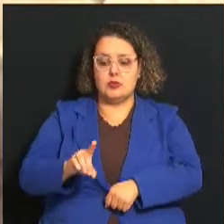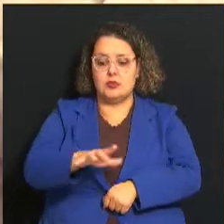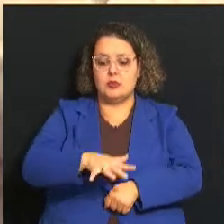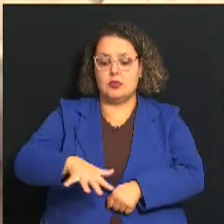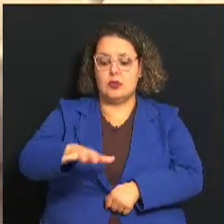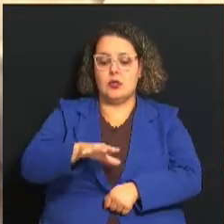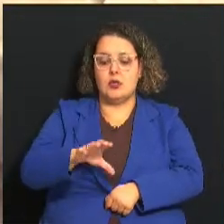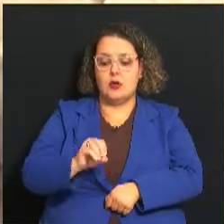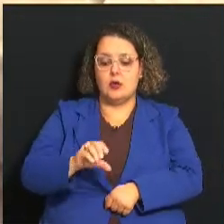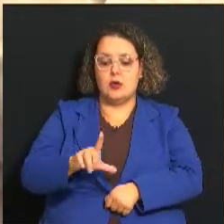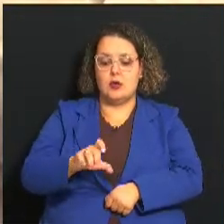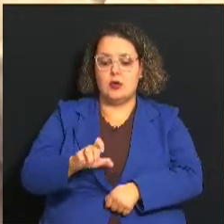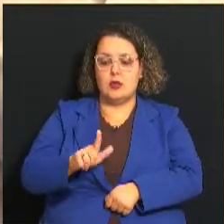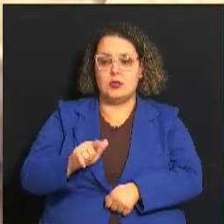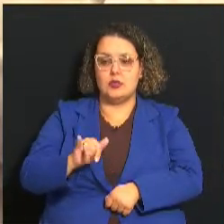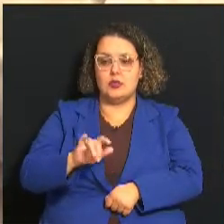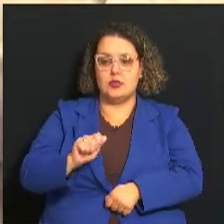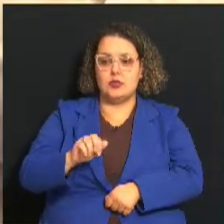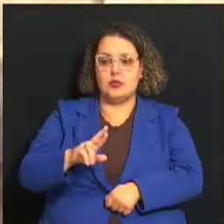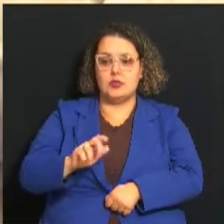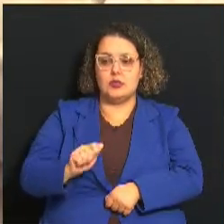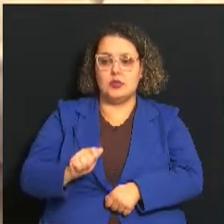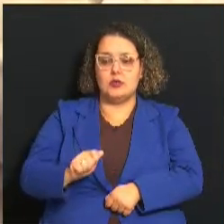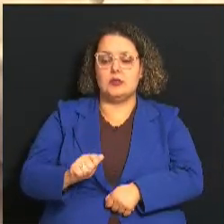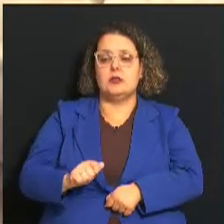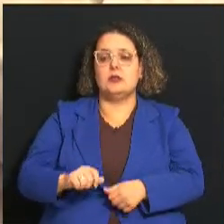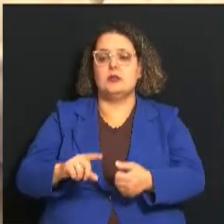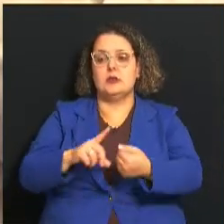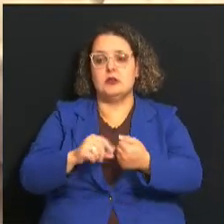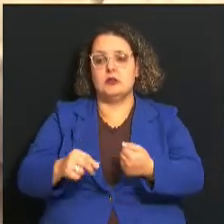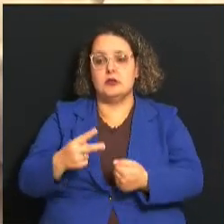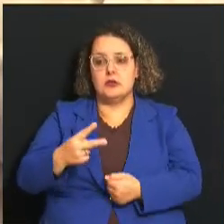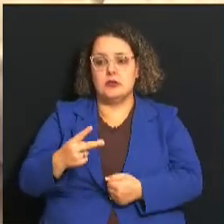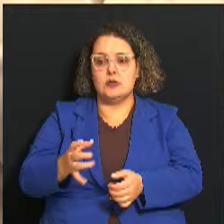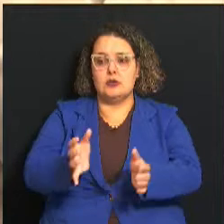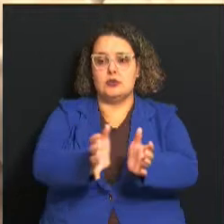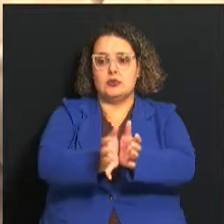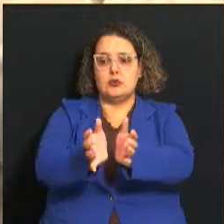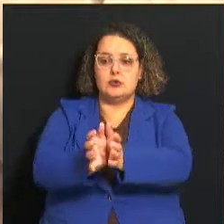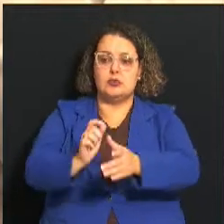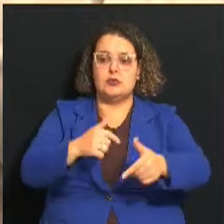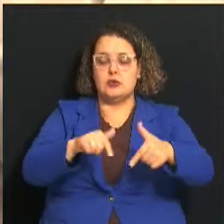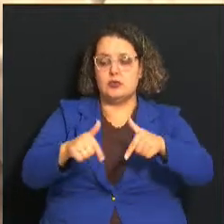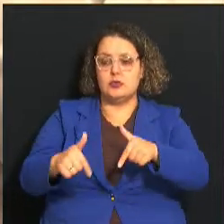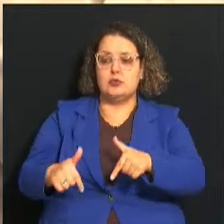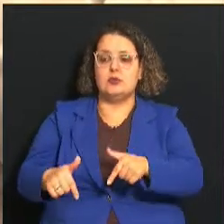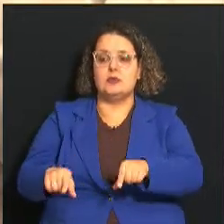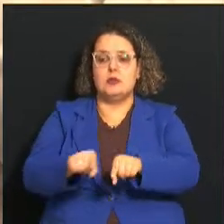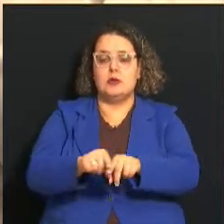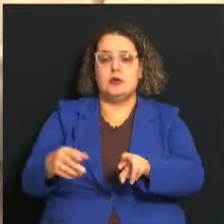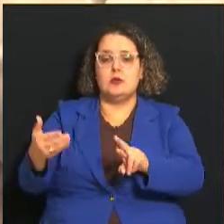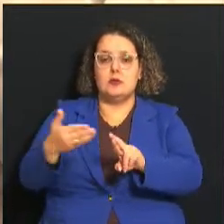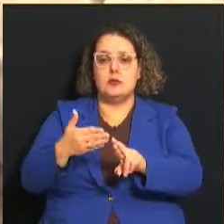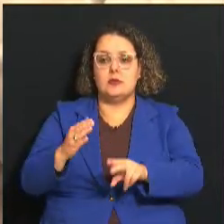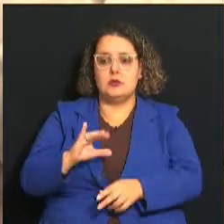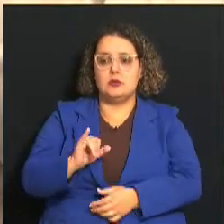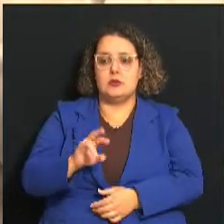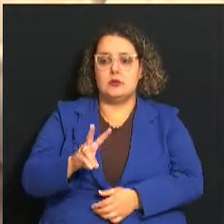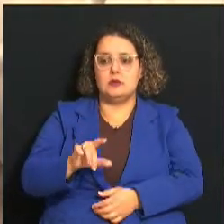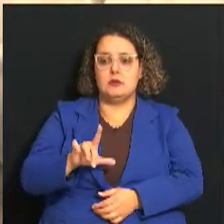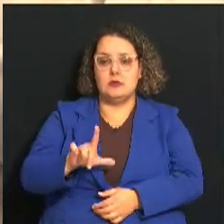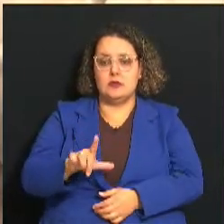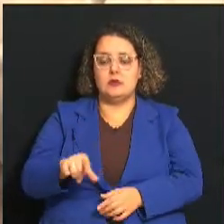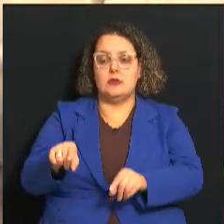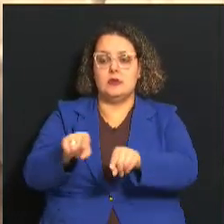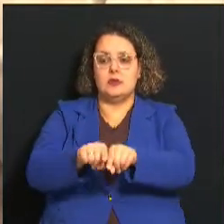Artigo 2º. Os grupos de trabalho serão compostos também por representantes da sociedade civil e poderão